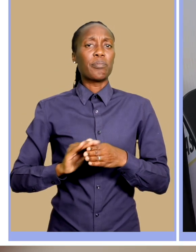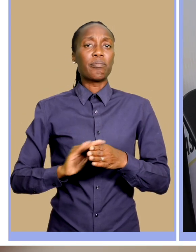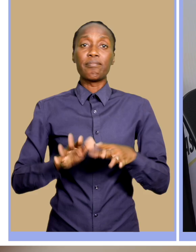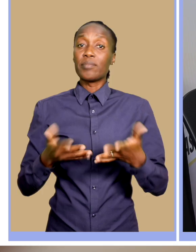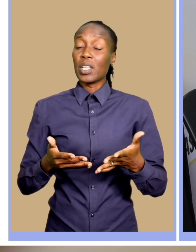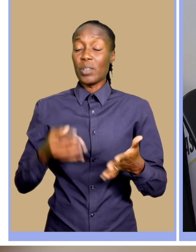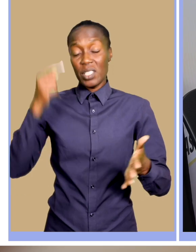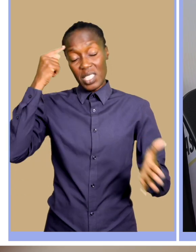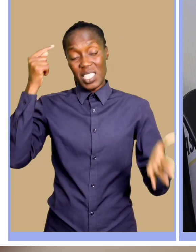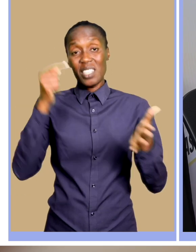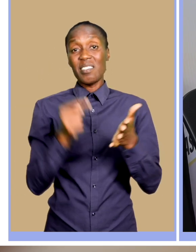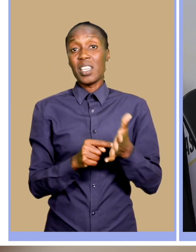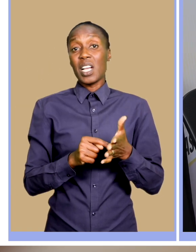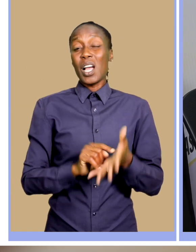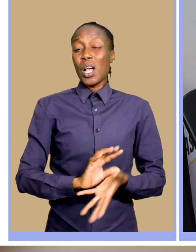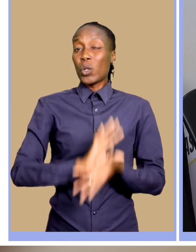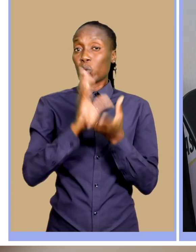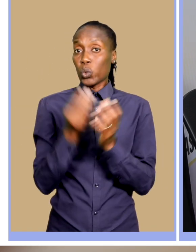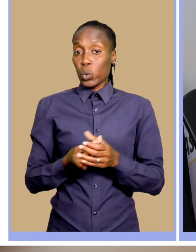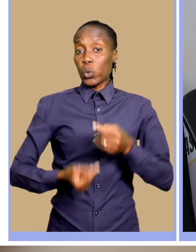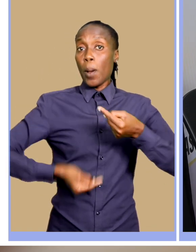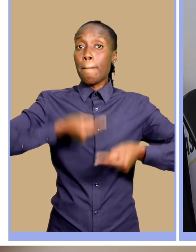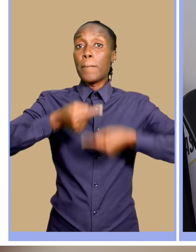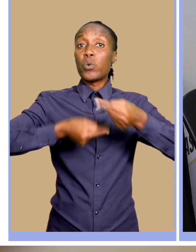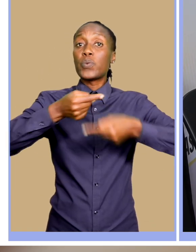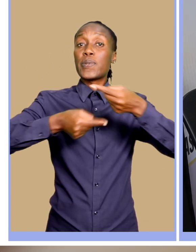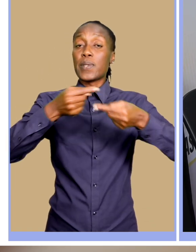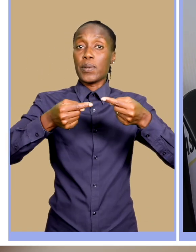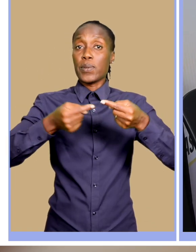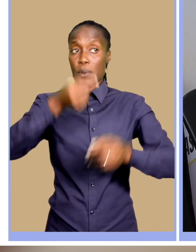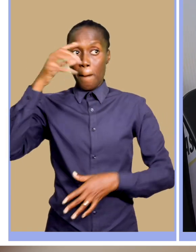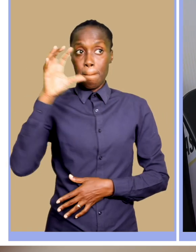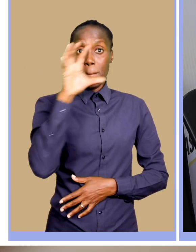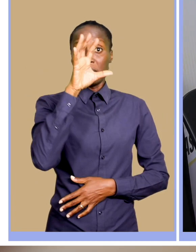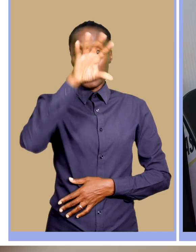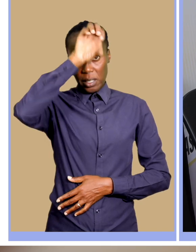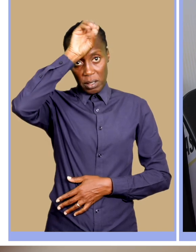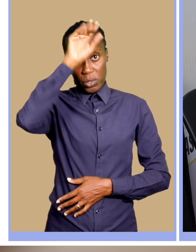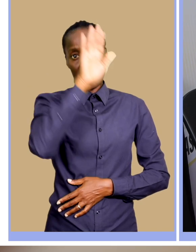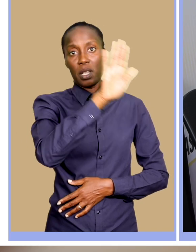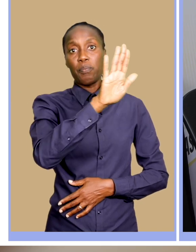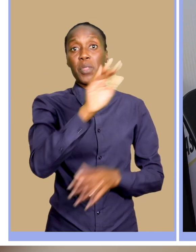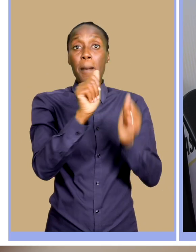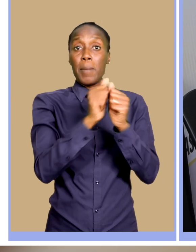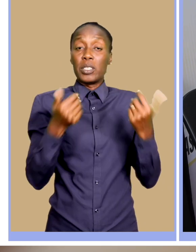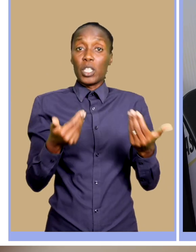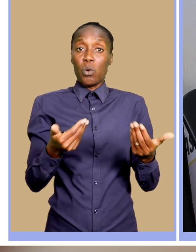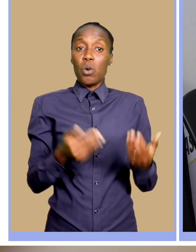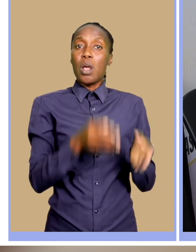um processo no país deles, mas já chegou um ponto em que as pessoas entendem, percebem. E acho